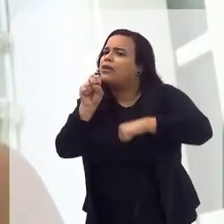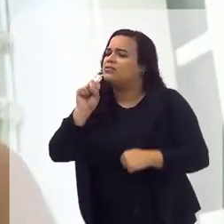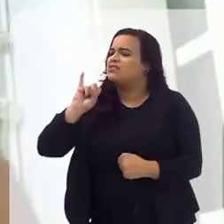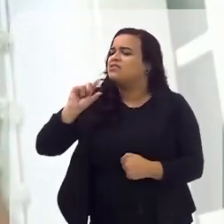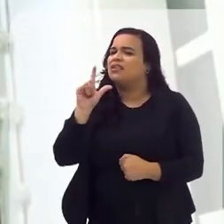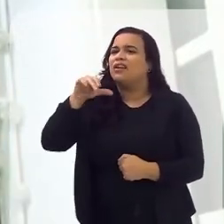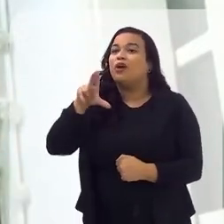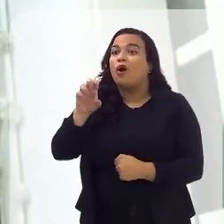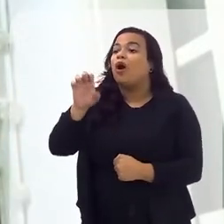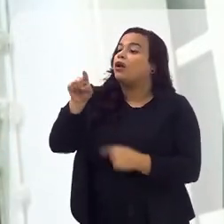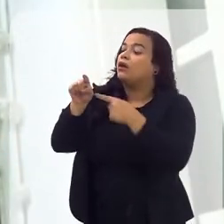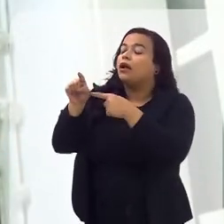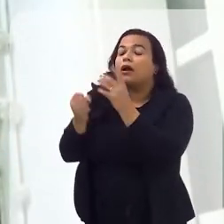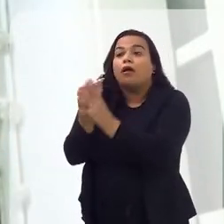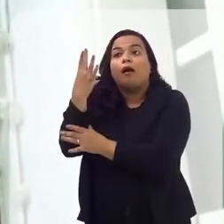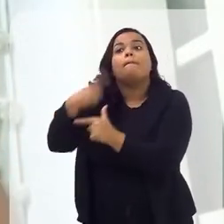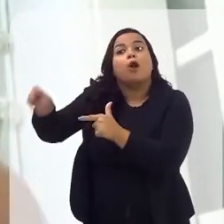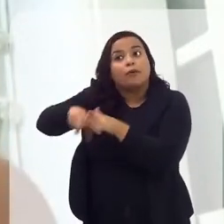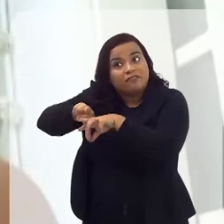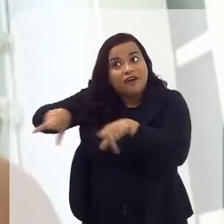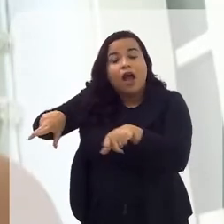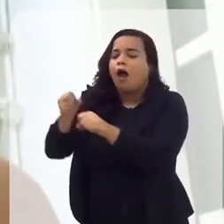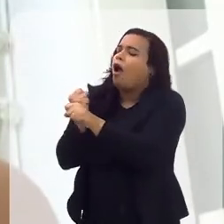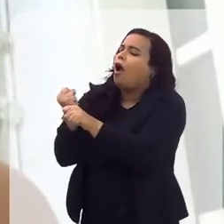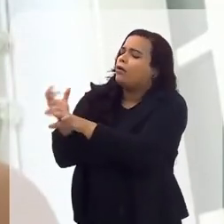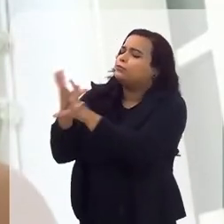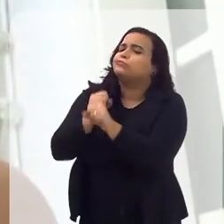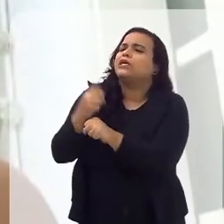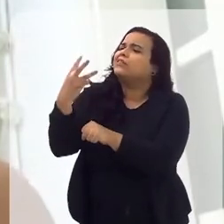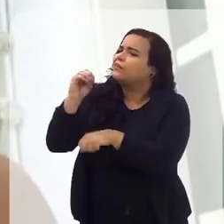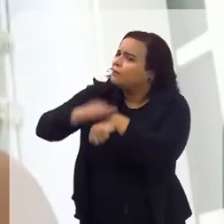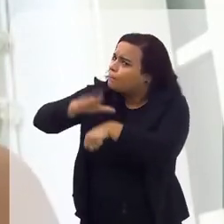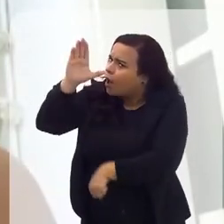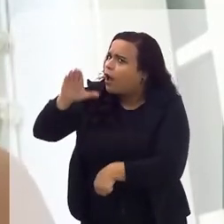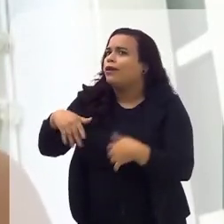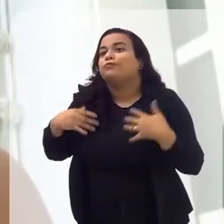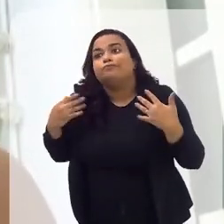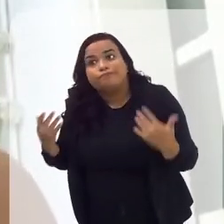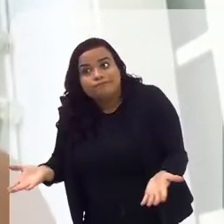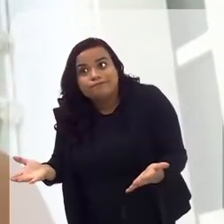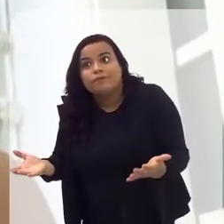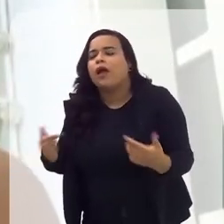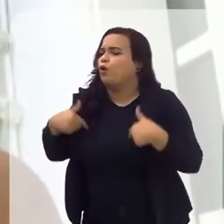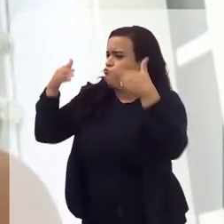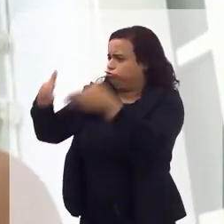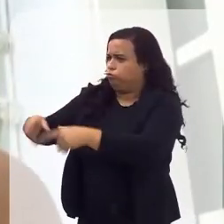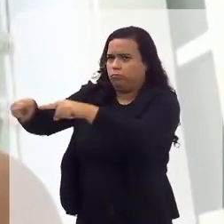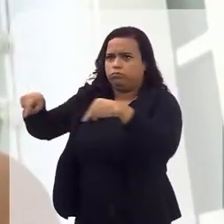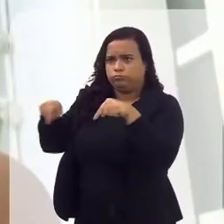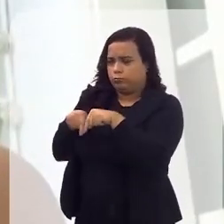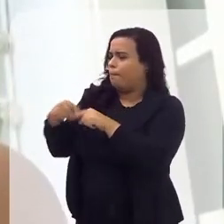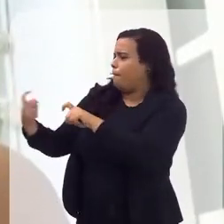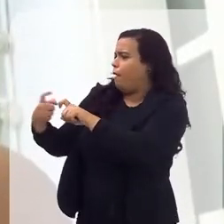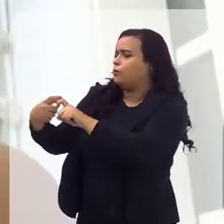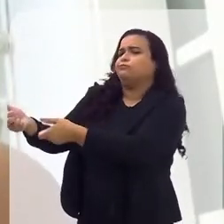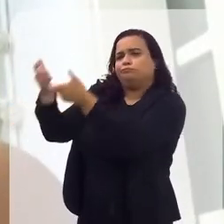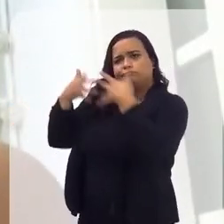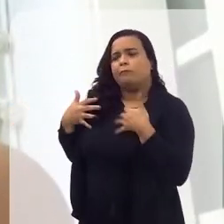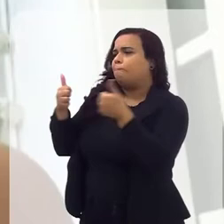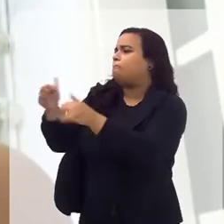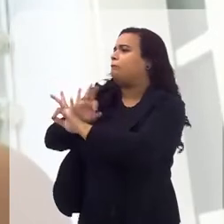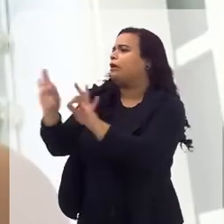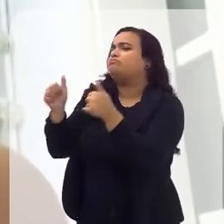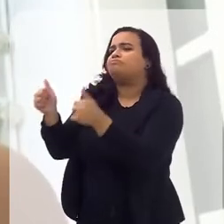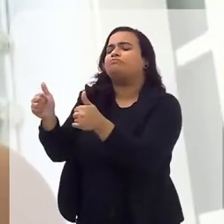tem problemas há mais de 30 anos. Mas então, quando eu fui lá, eu ouvi tudo isso. Então, eu achei que não teria problema nenhum. Só que logo